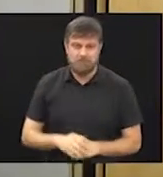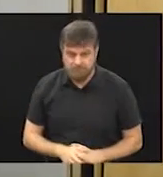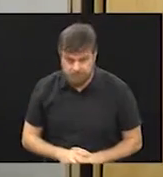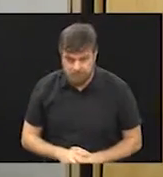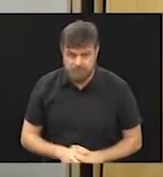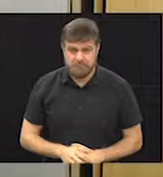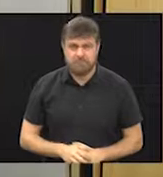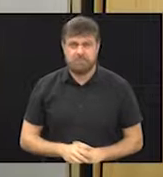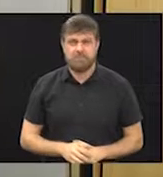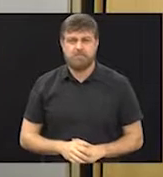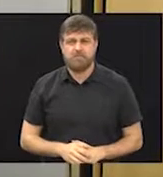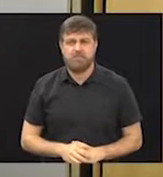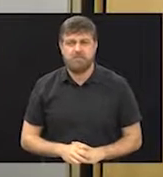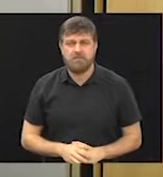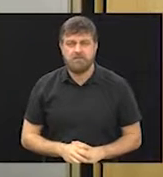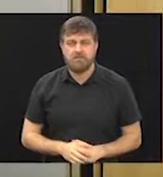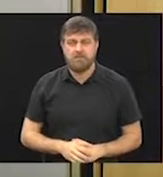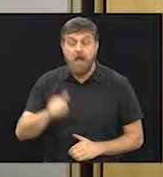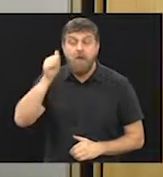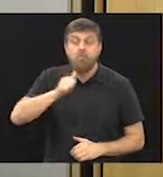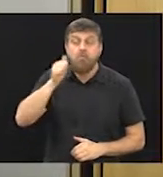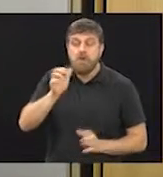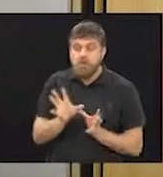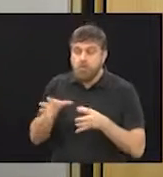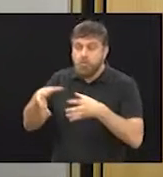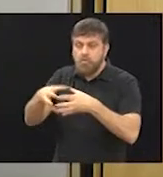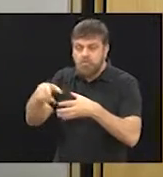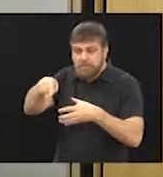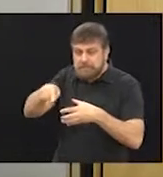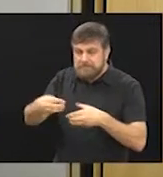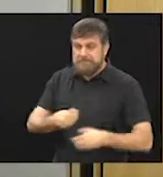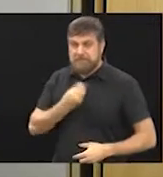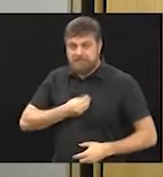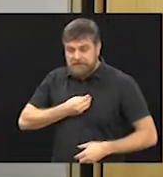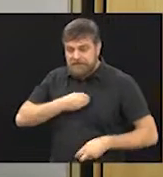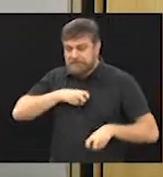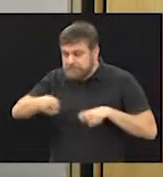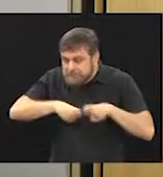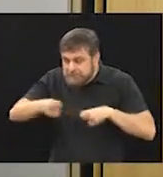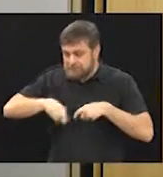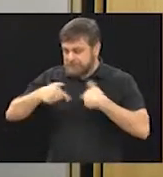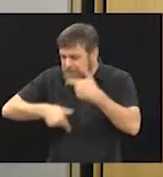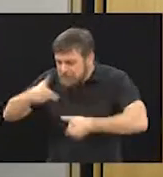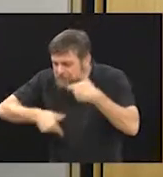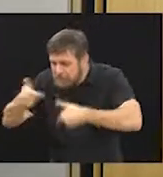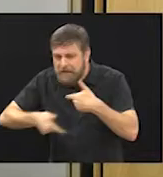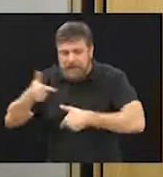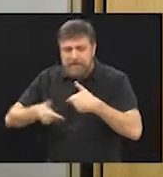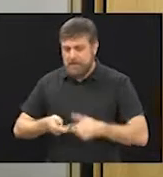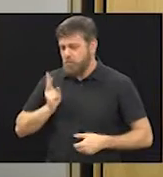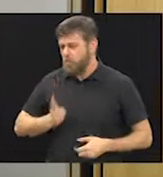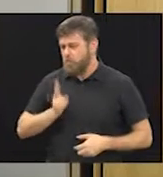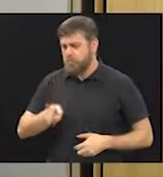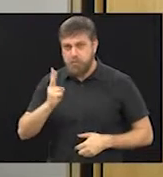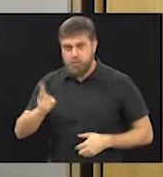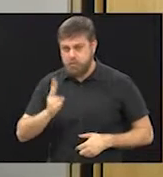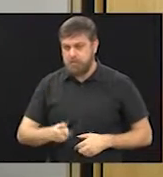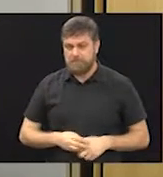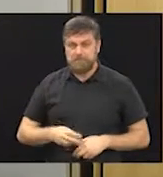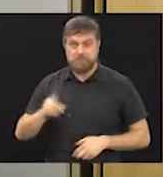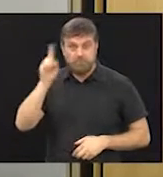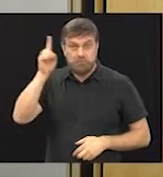muito elevados. E a mulher, com o ritmo de vida que hoje ela tem no seu dia a